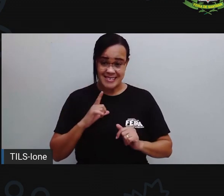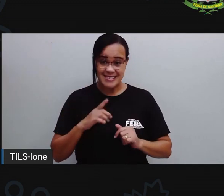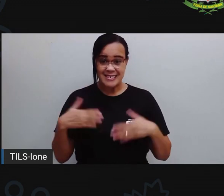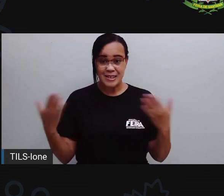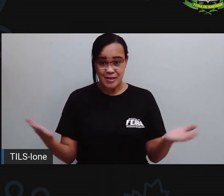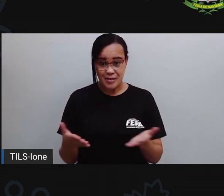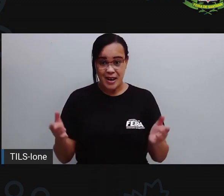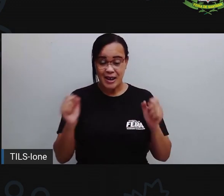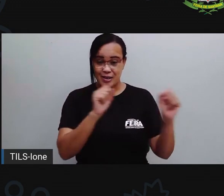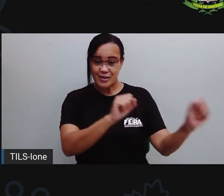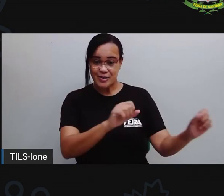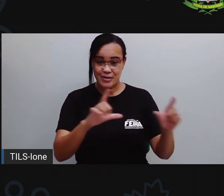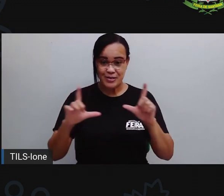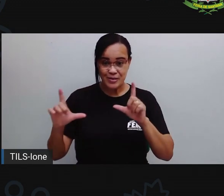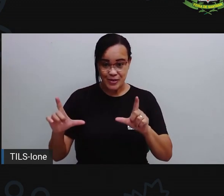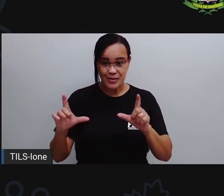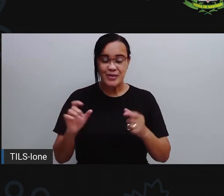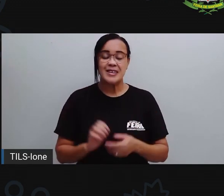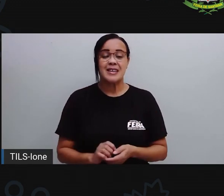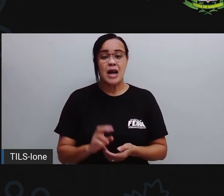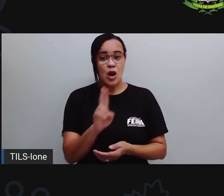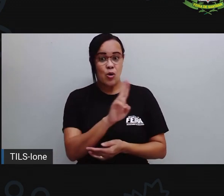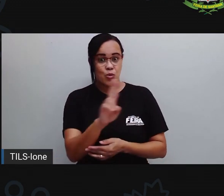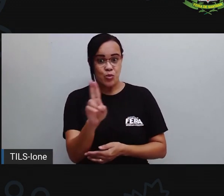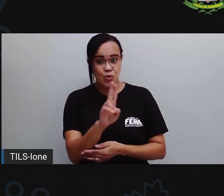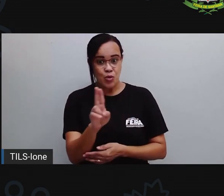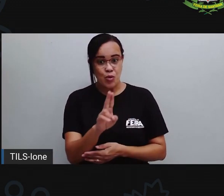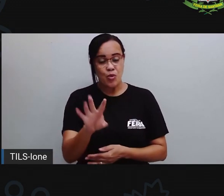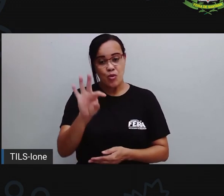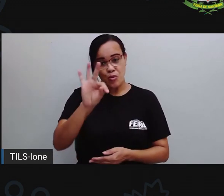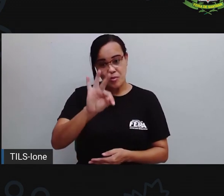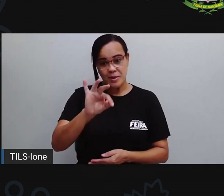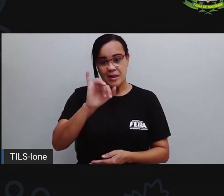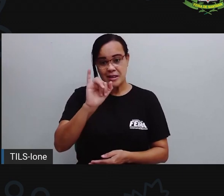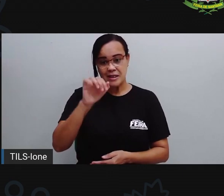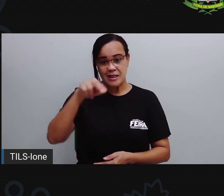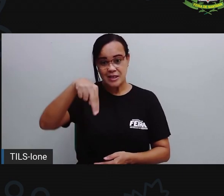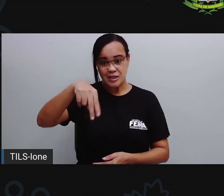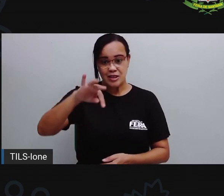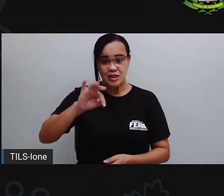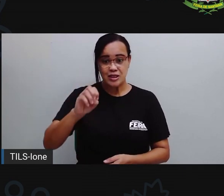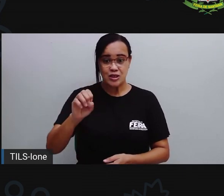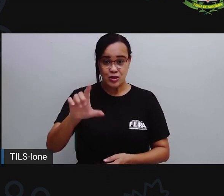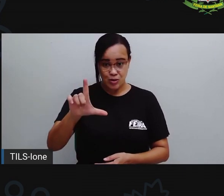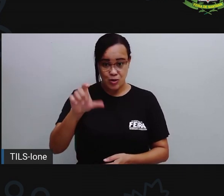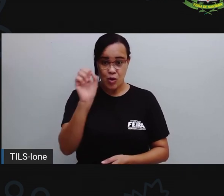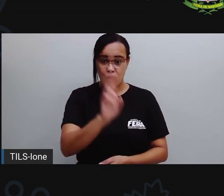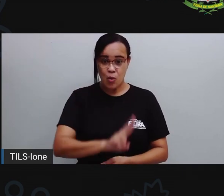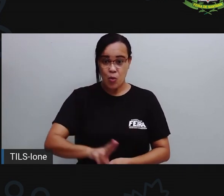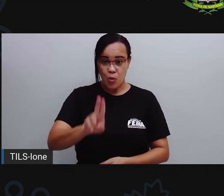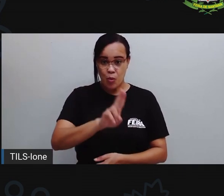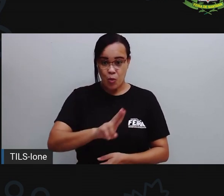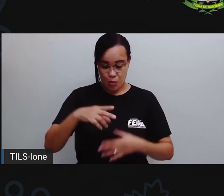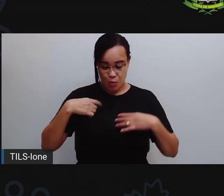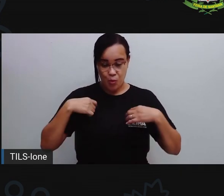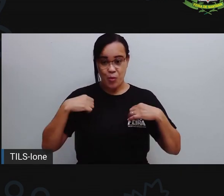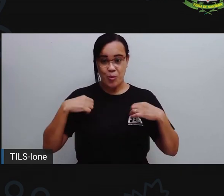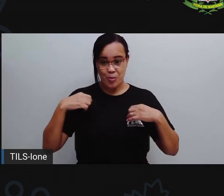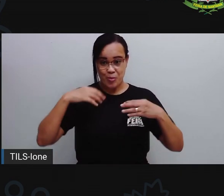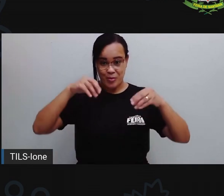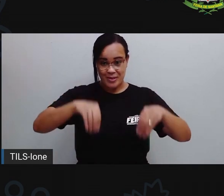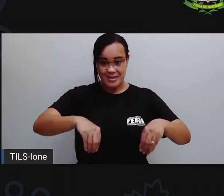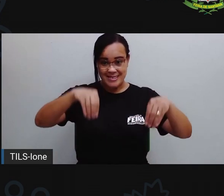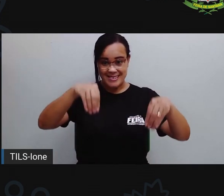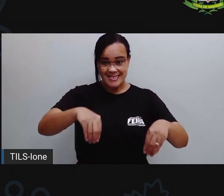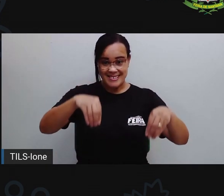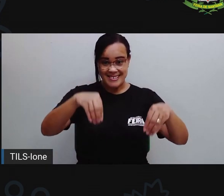vocês. Tintol, exatamente, era o nome da tinta que a gente usava para pintar as peças antigamente. E aí a